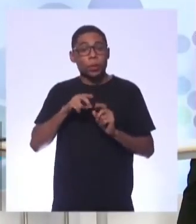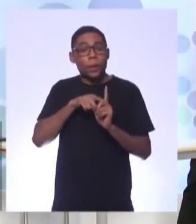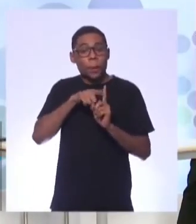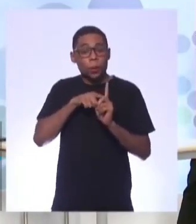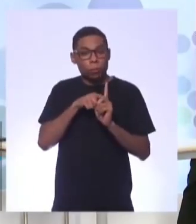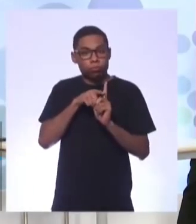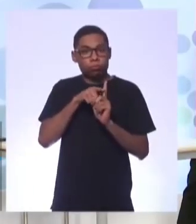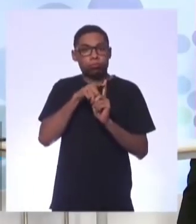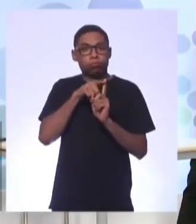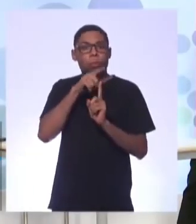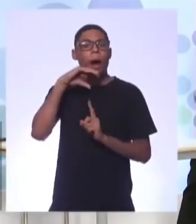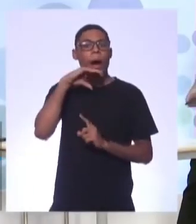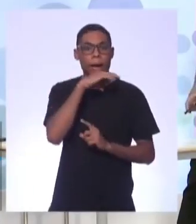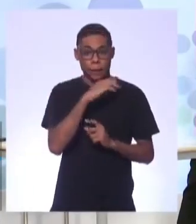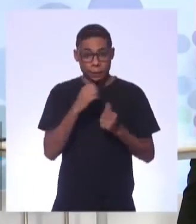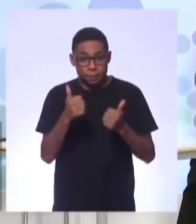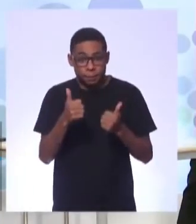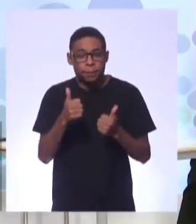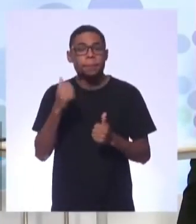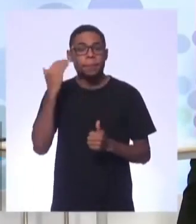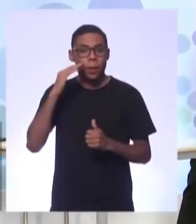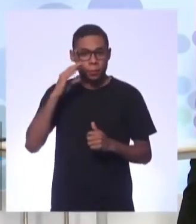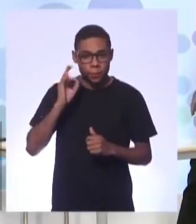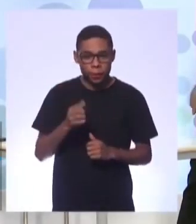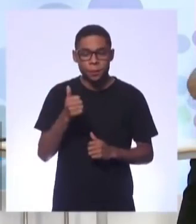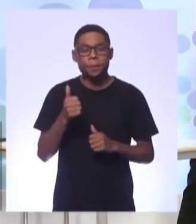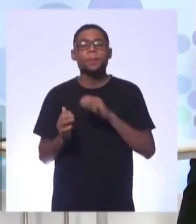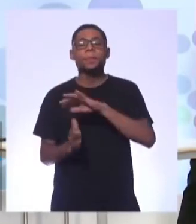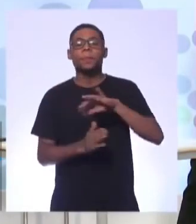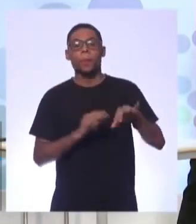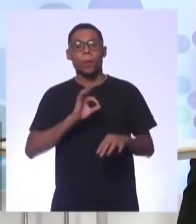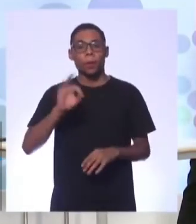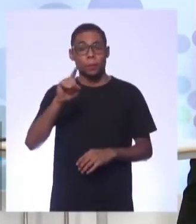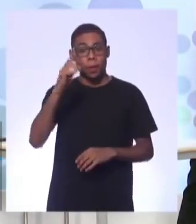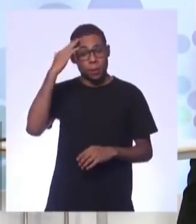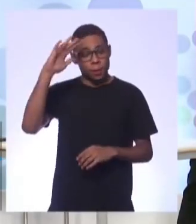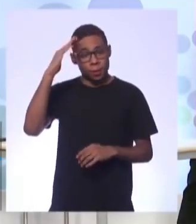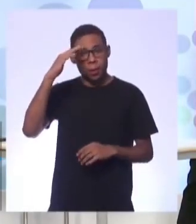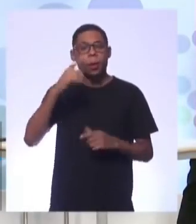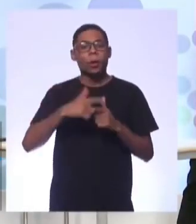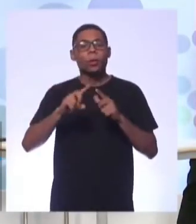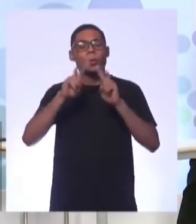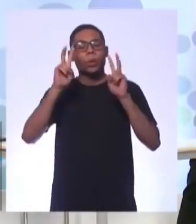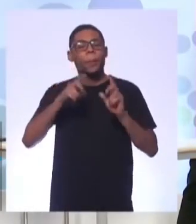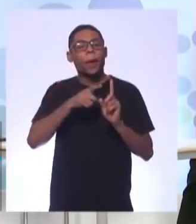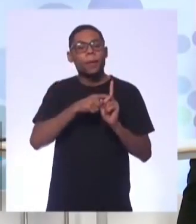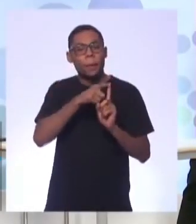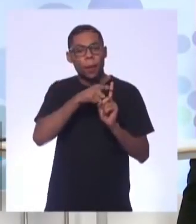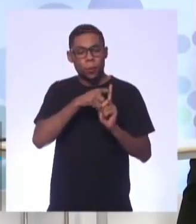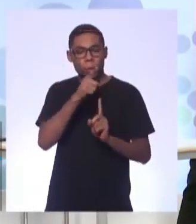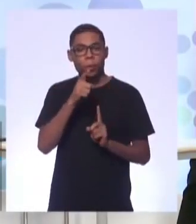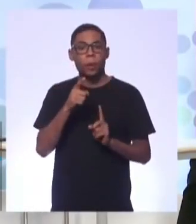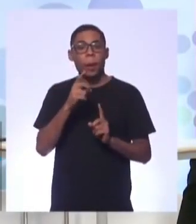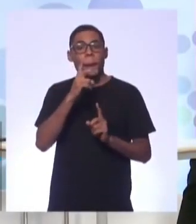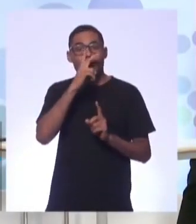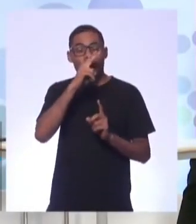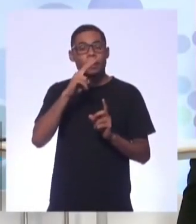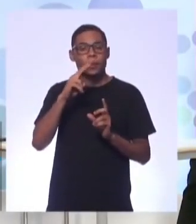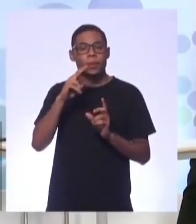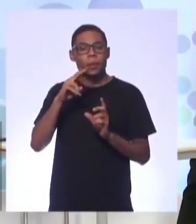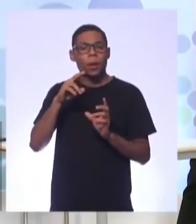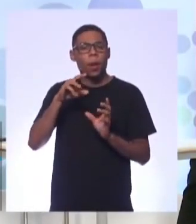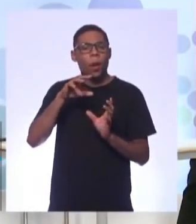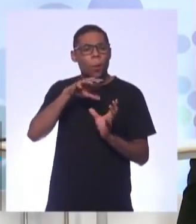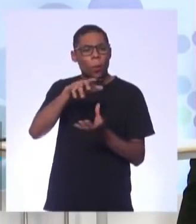beleza? Certinho? E aí, só para a gente ter uma ideia sobre a questão da relação da temperatura com o mundo microscópico,